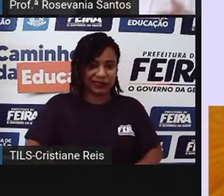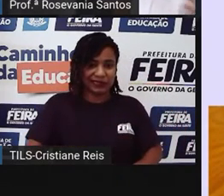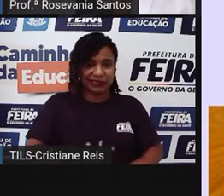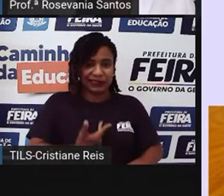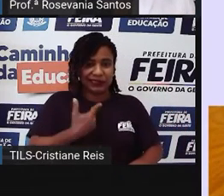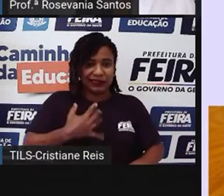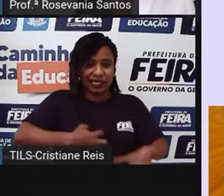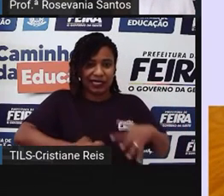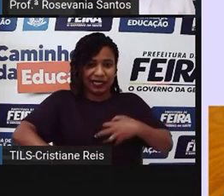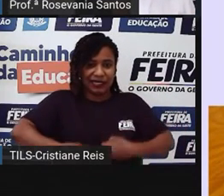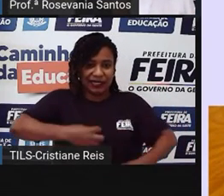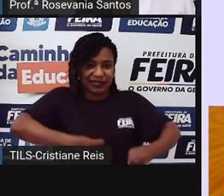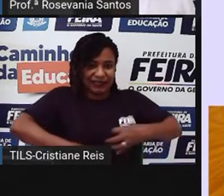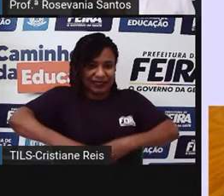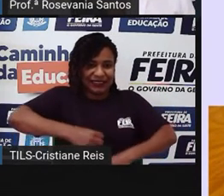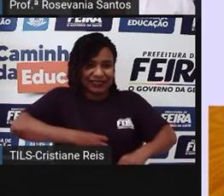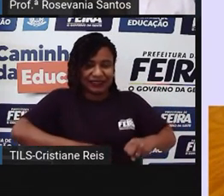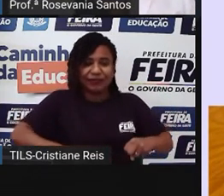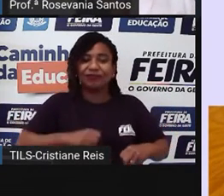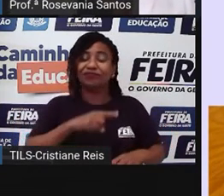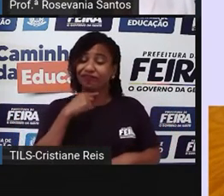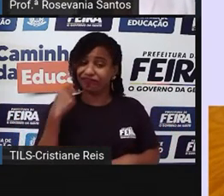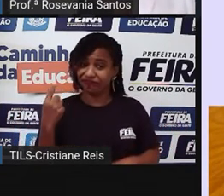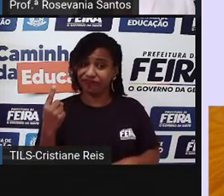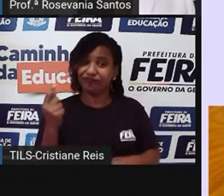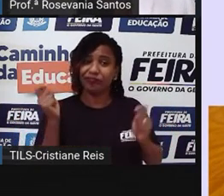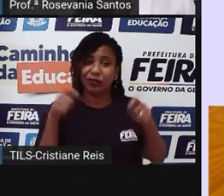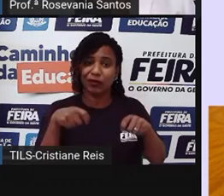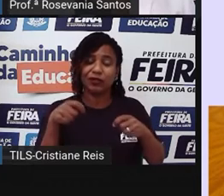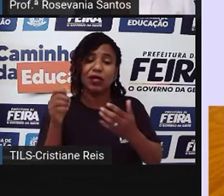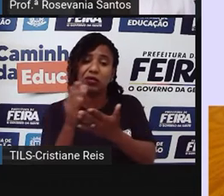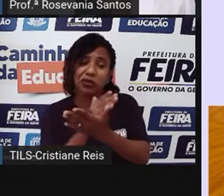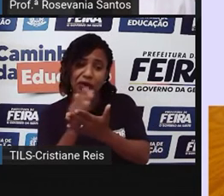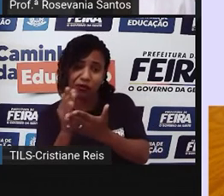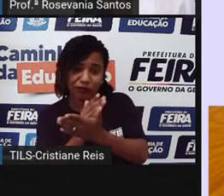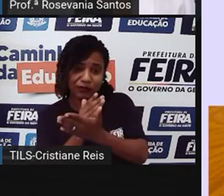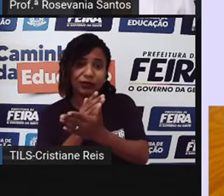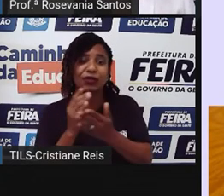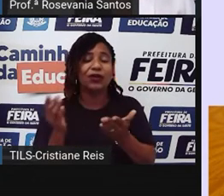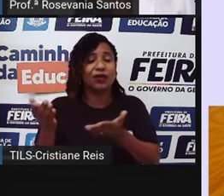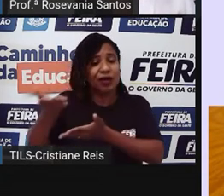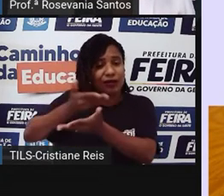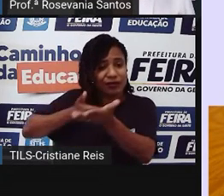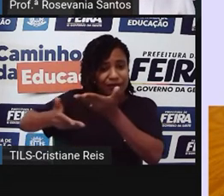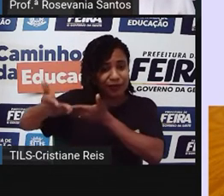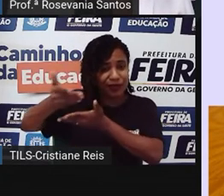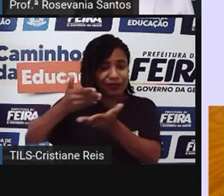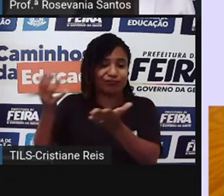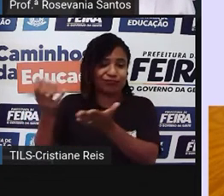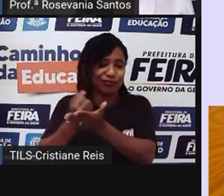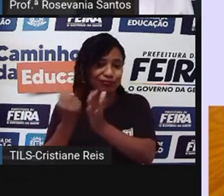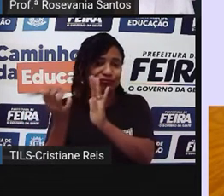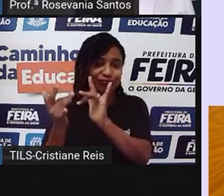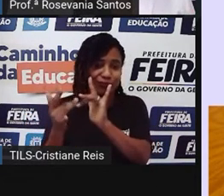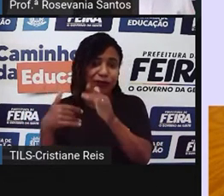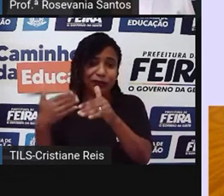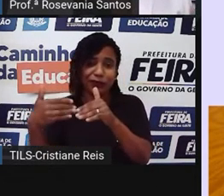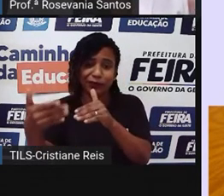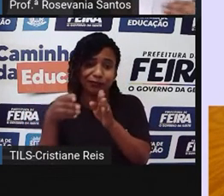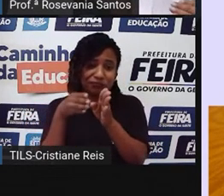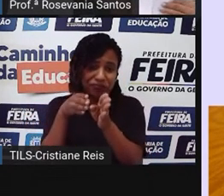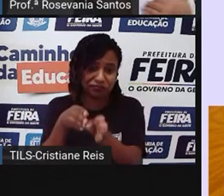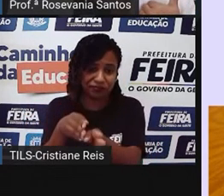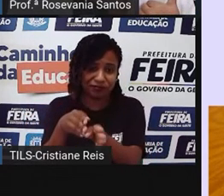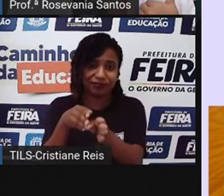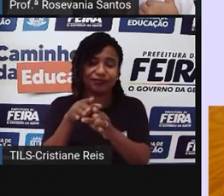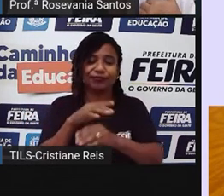E algumas também dá certo o relacionamento, né? Não posso dizer que tudo dá errado. As compras online, muito facilitado você ficar em casa no momento